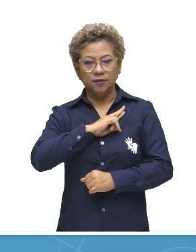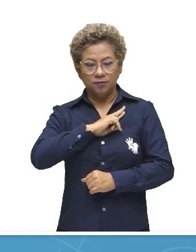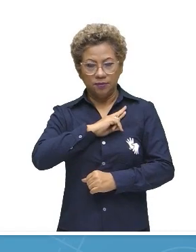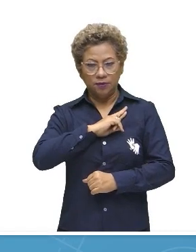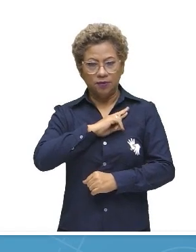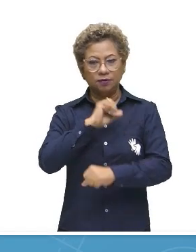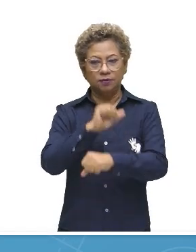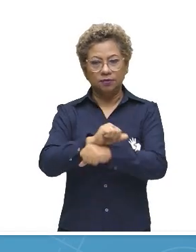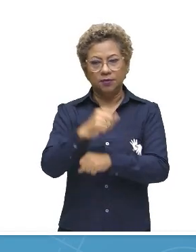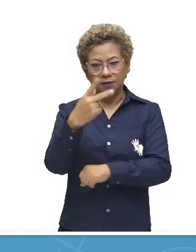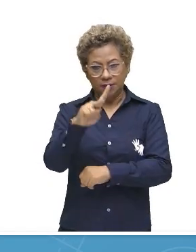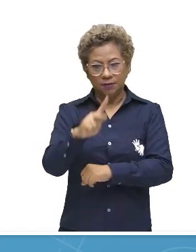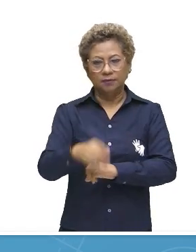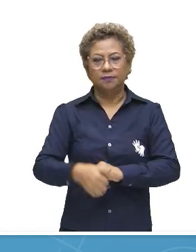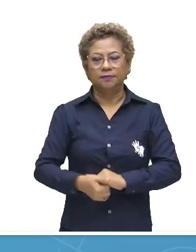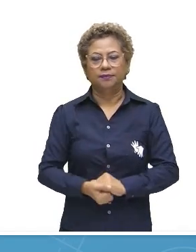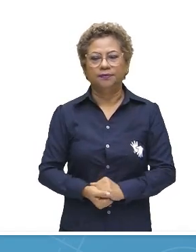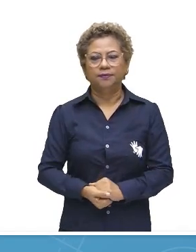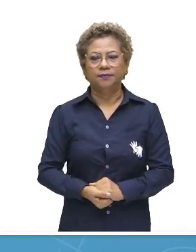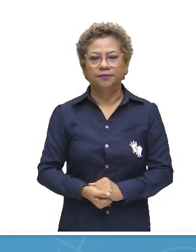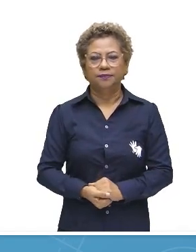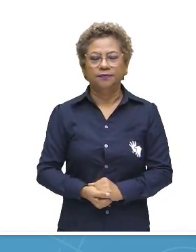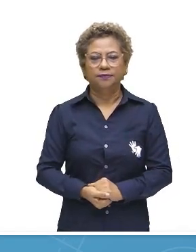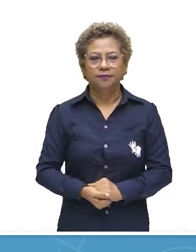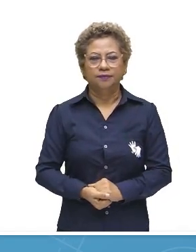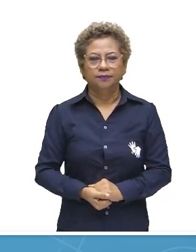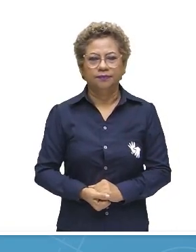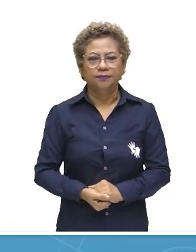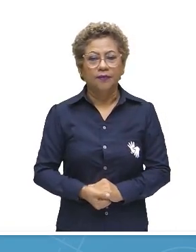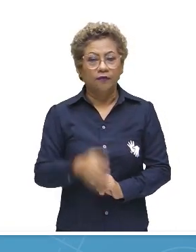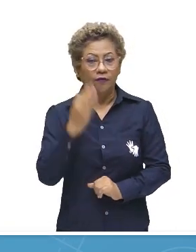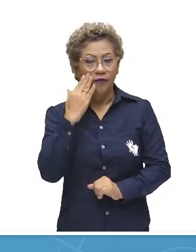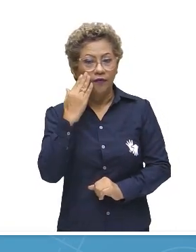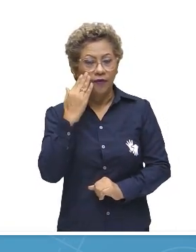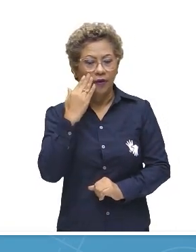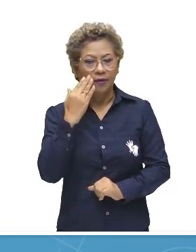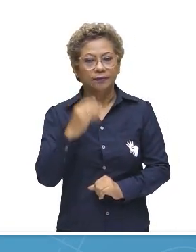seguida a gente volta para fazer a correção. Vamos lá para a primeira questão.